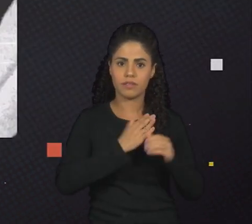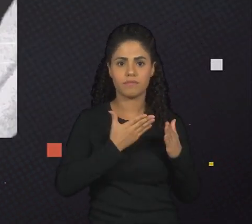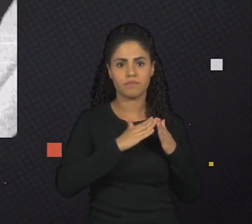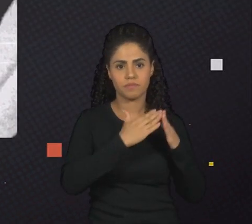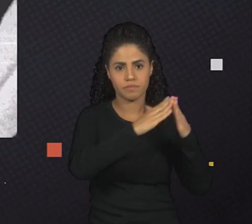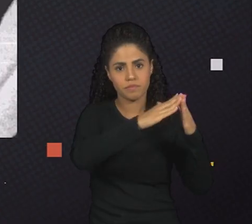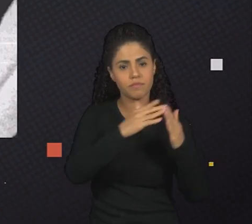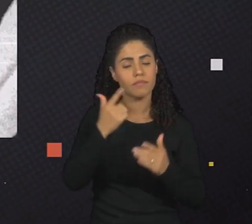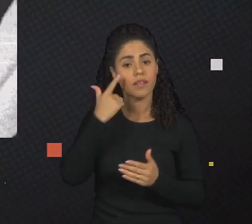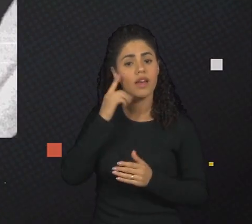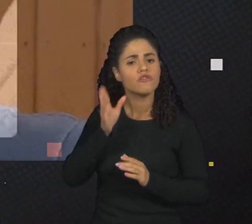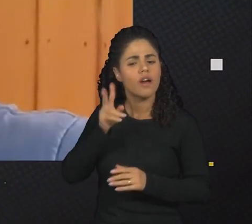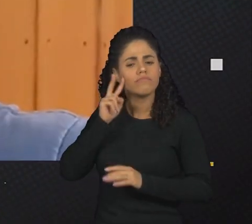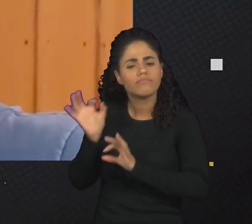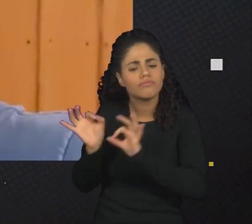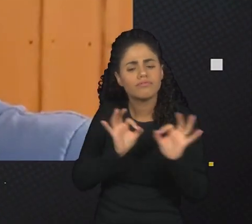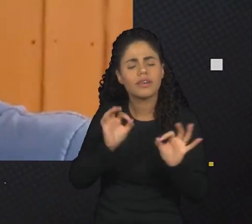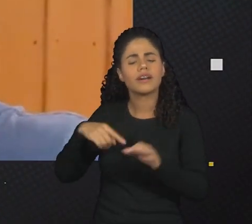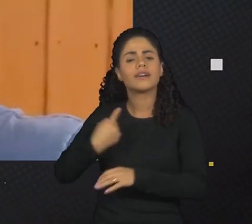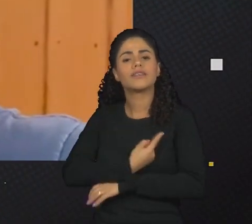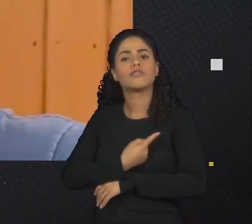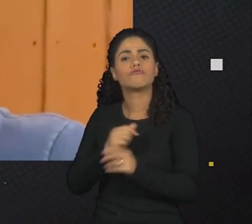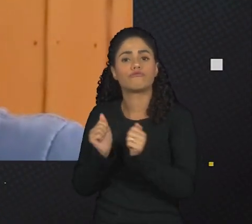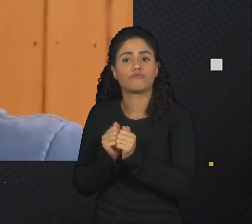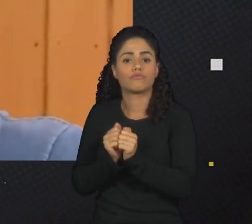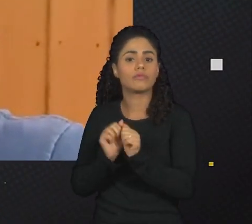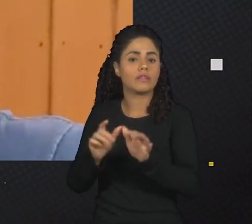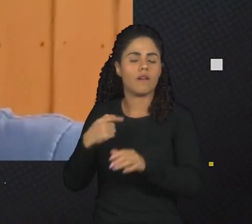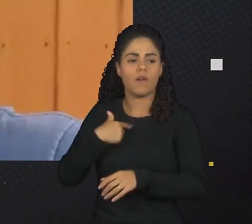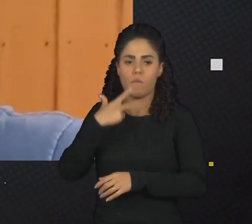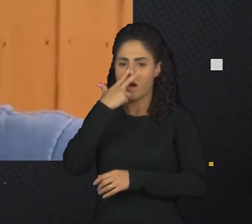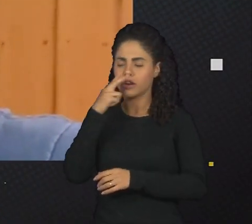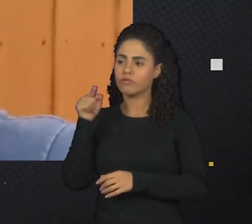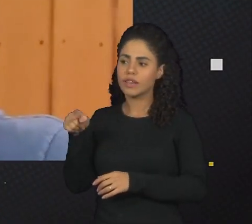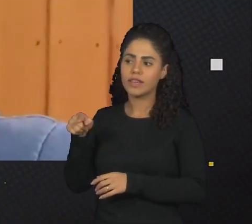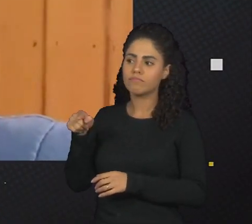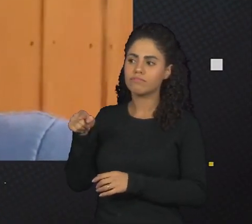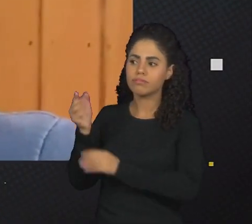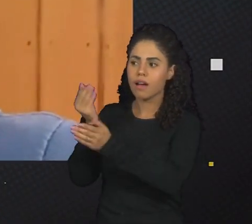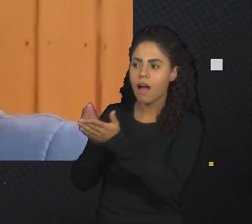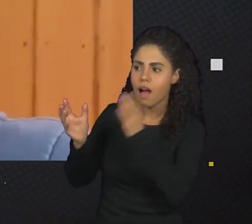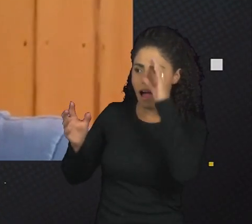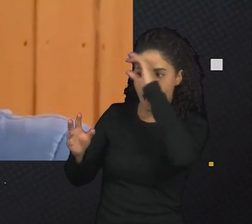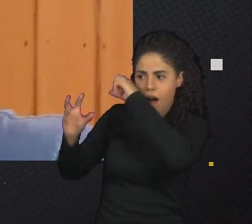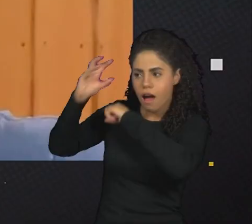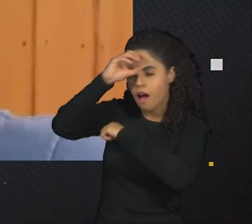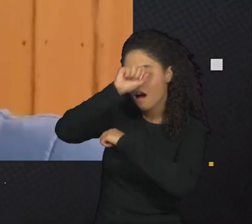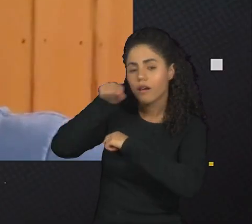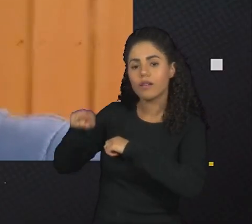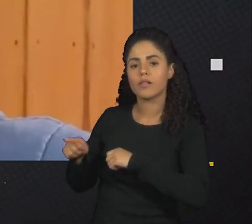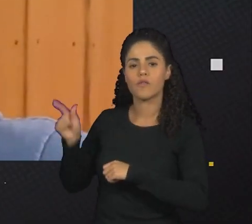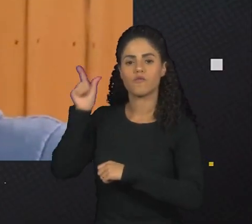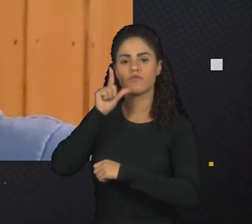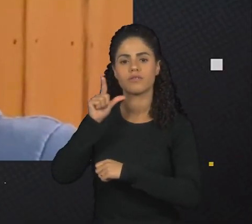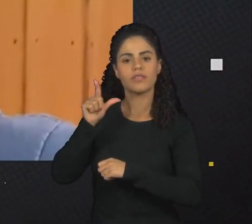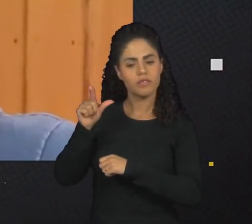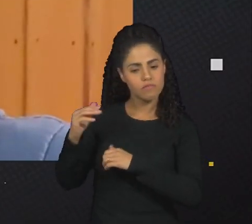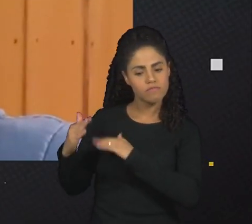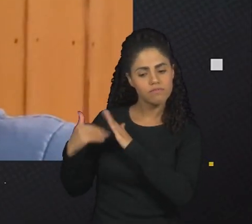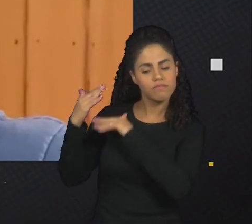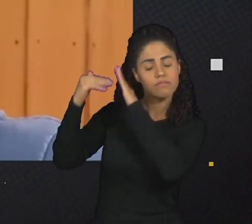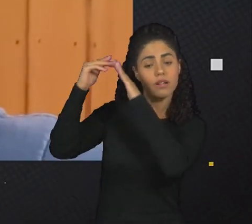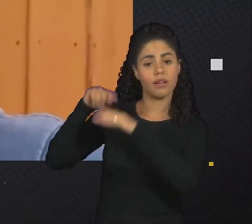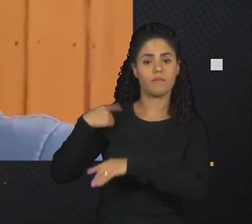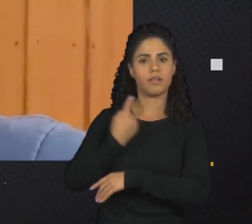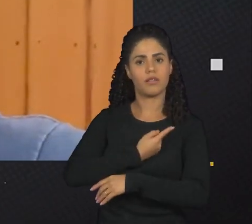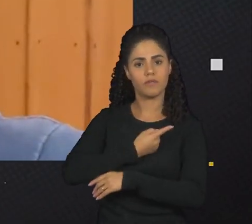Já existiu o Nós do Morro, mas o Nós do Morro eu acho que não tinha essa força ainda, esse polo potente que Nós do Morro se